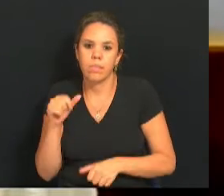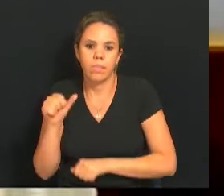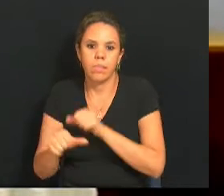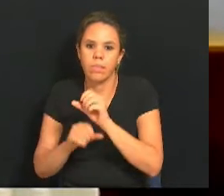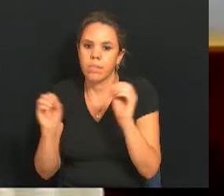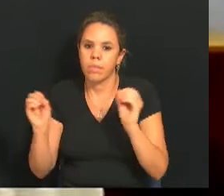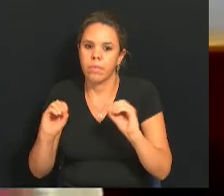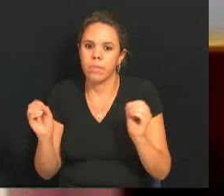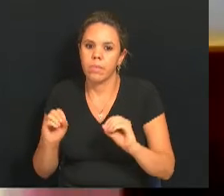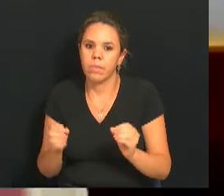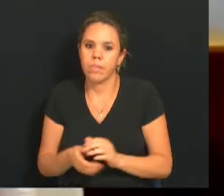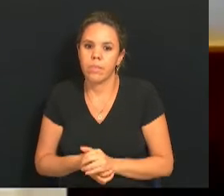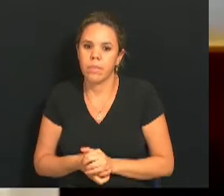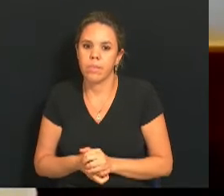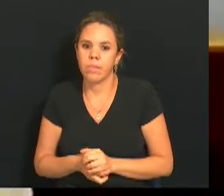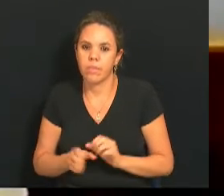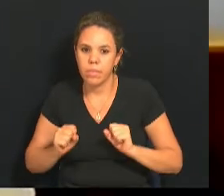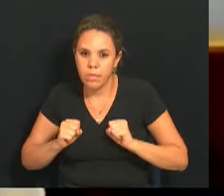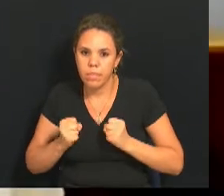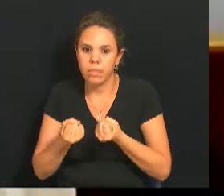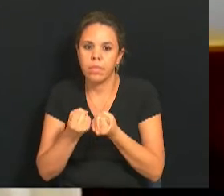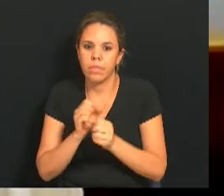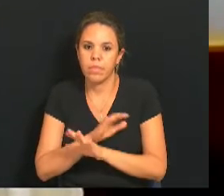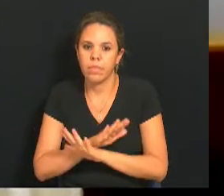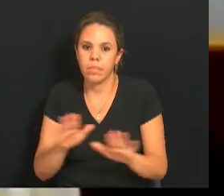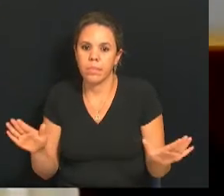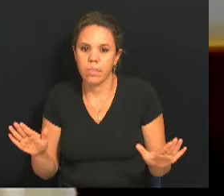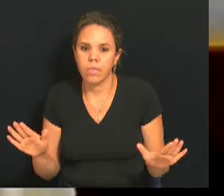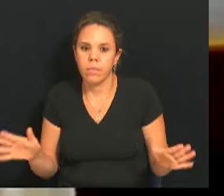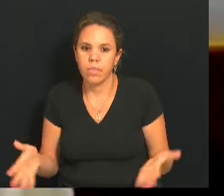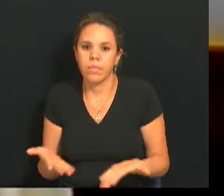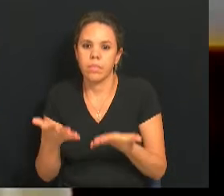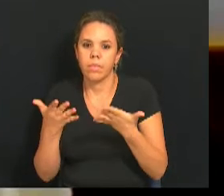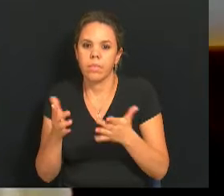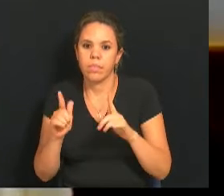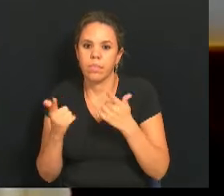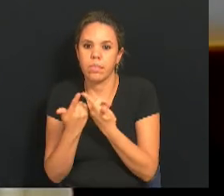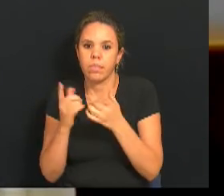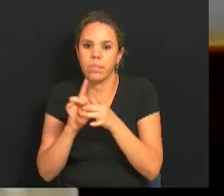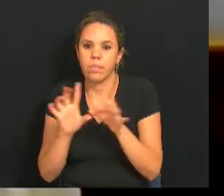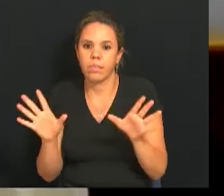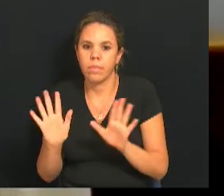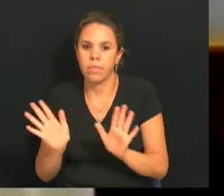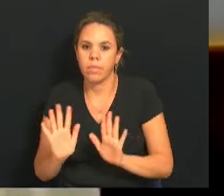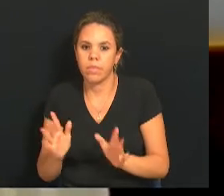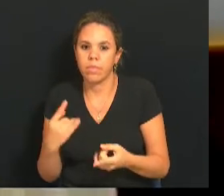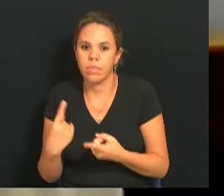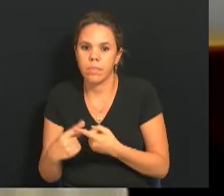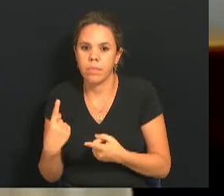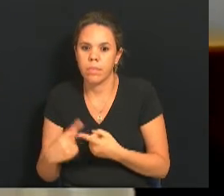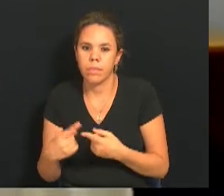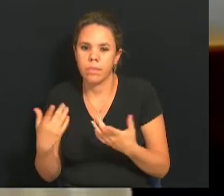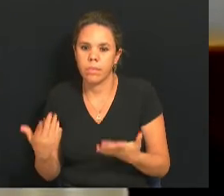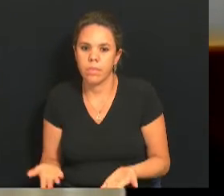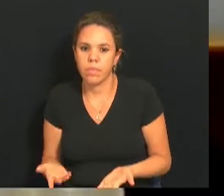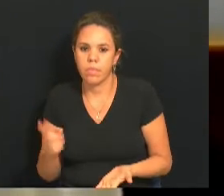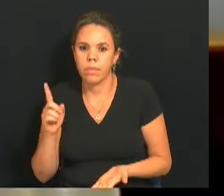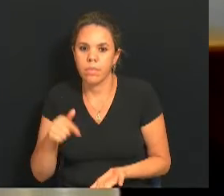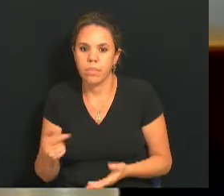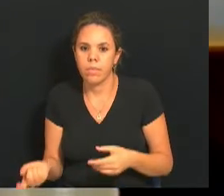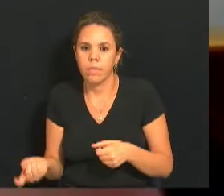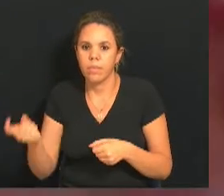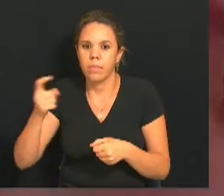e não fortalece e nem promove a gestão democrática. Por quê? Porque ela